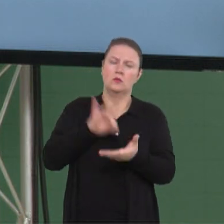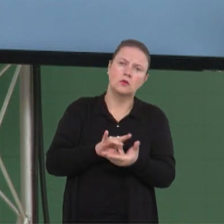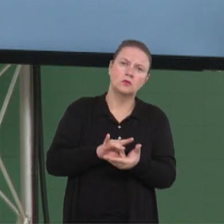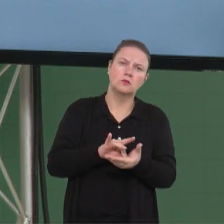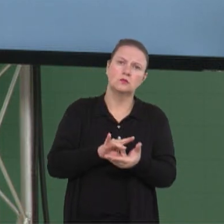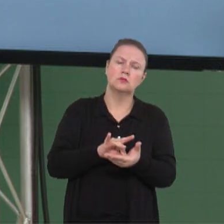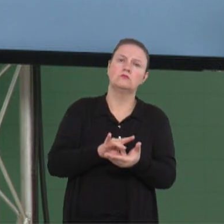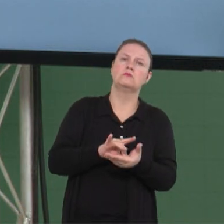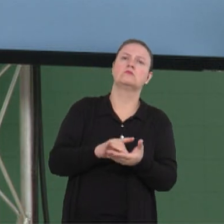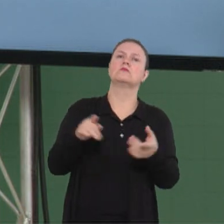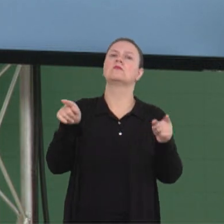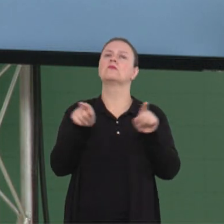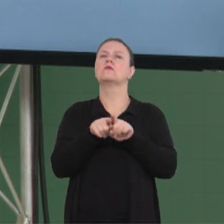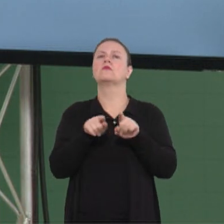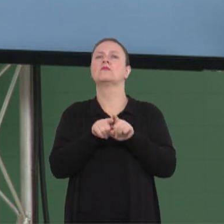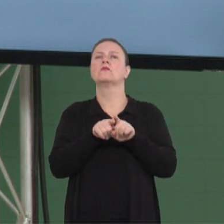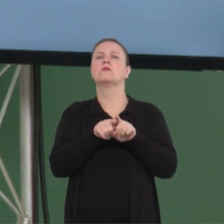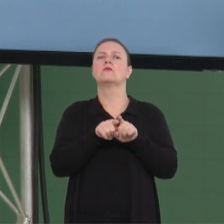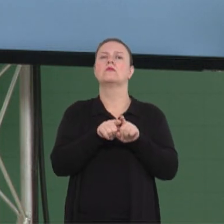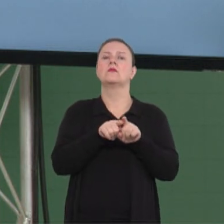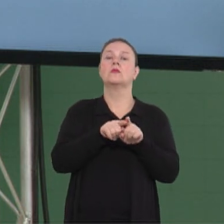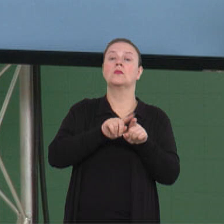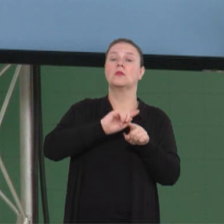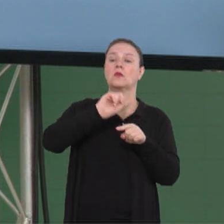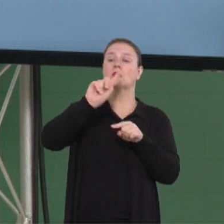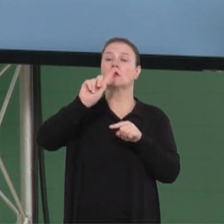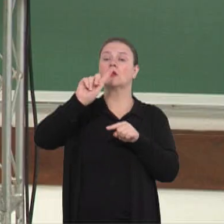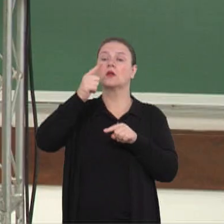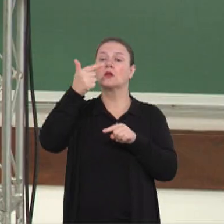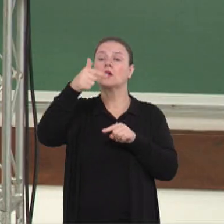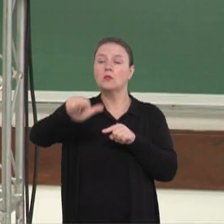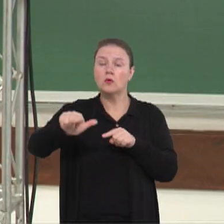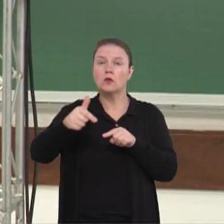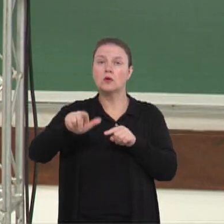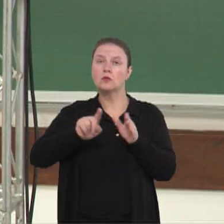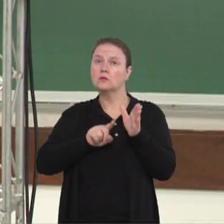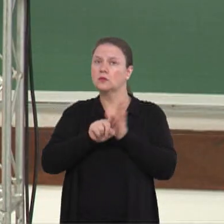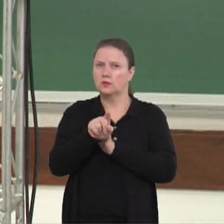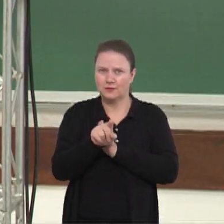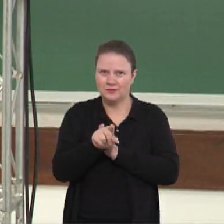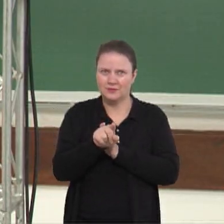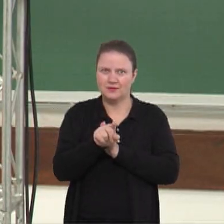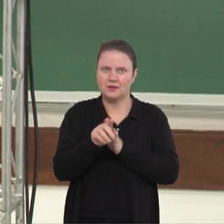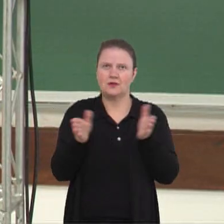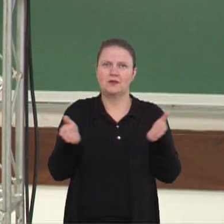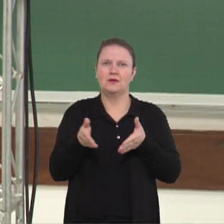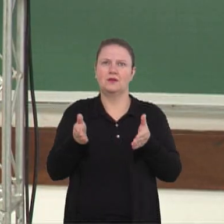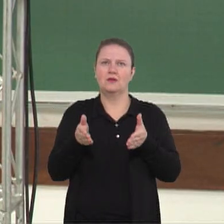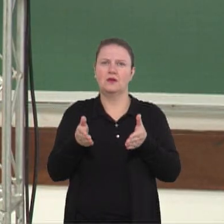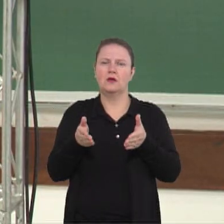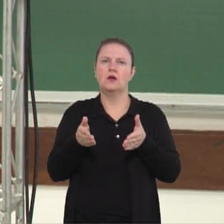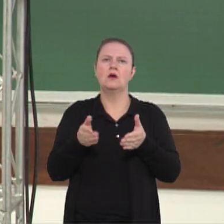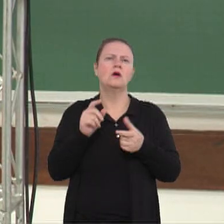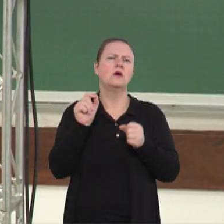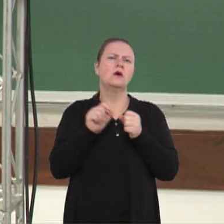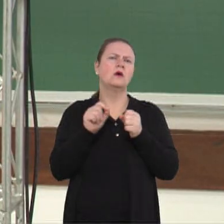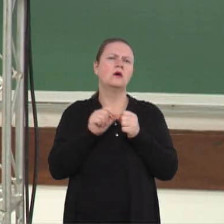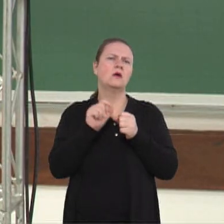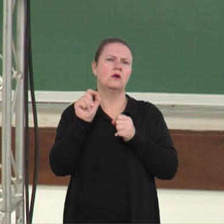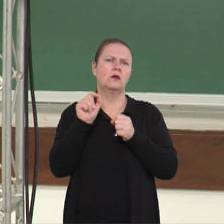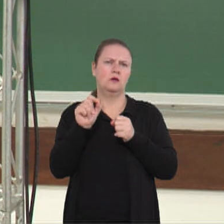passem para a pergunta e para nem e eu não vou dar resposta pronta aqui vamos construir os juntos